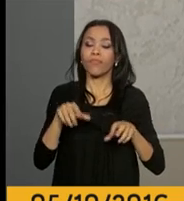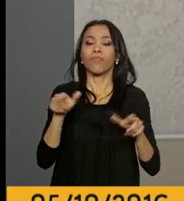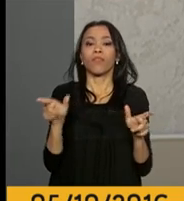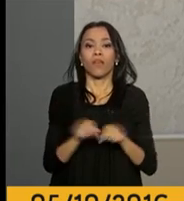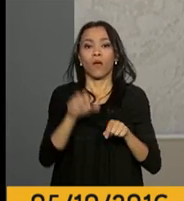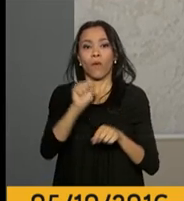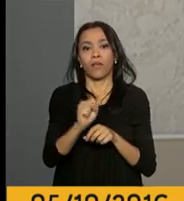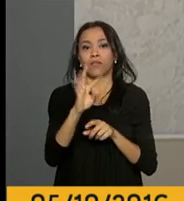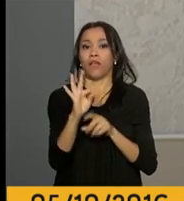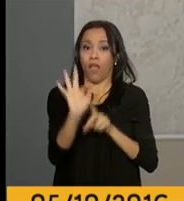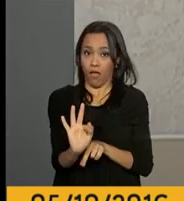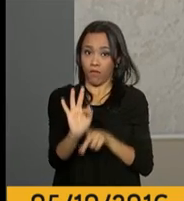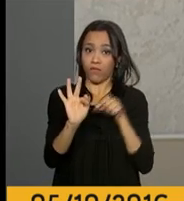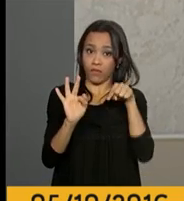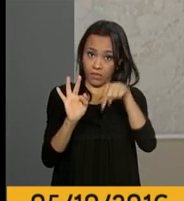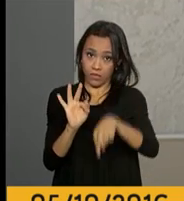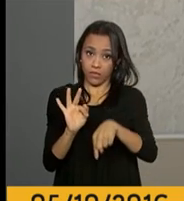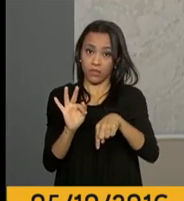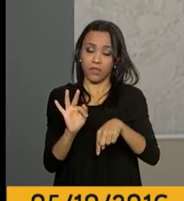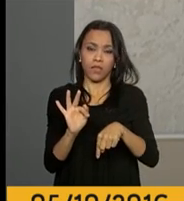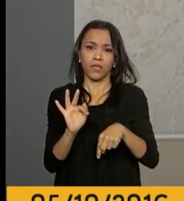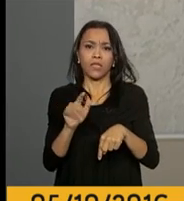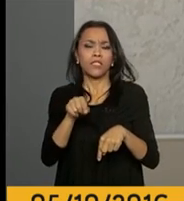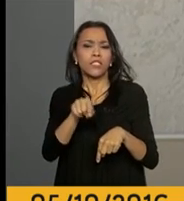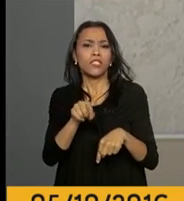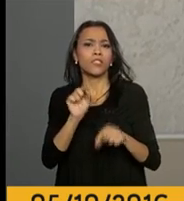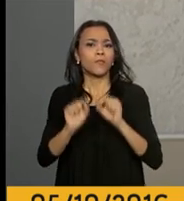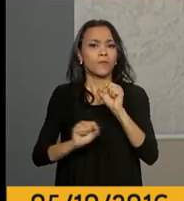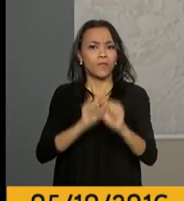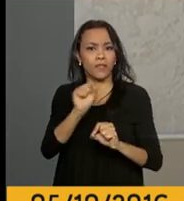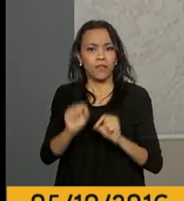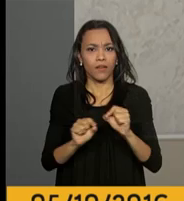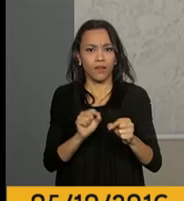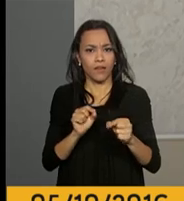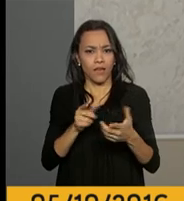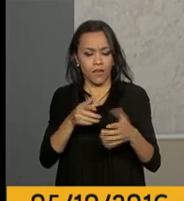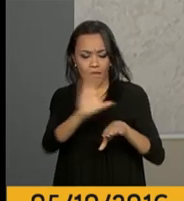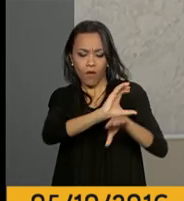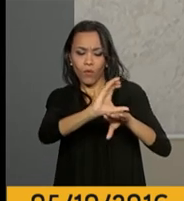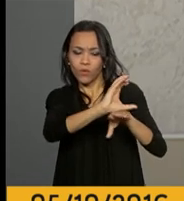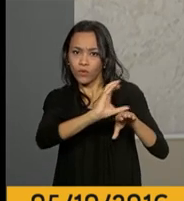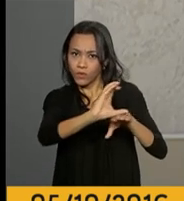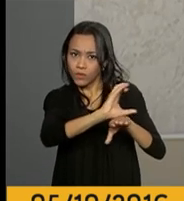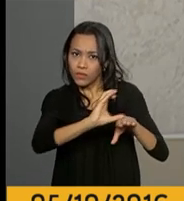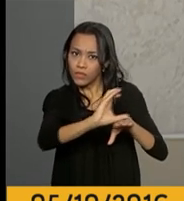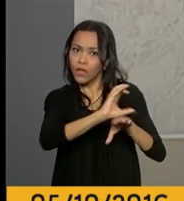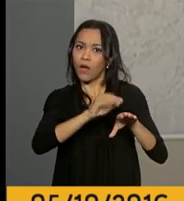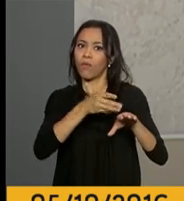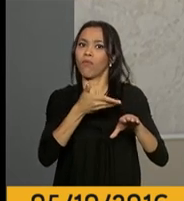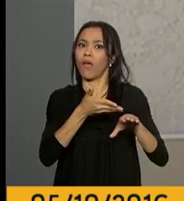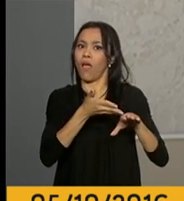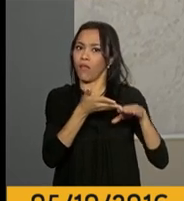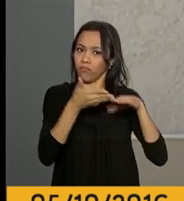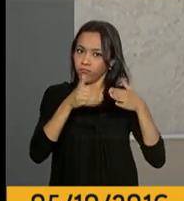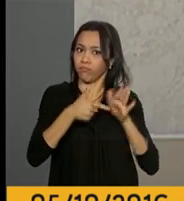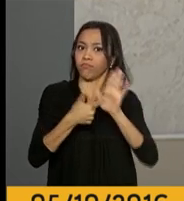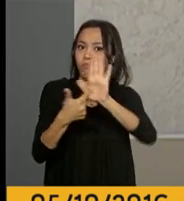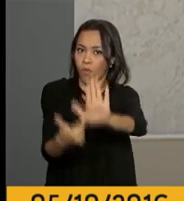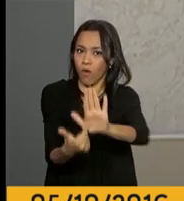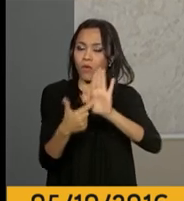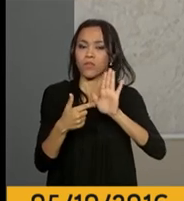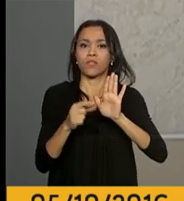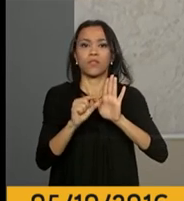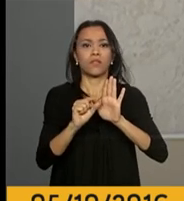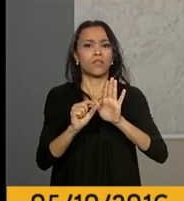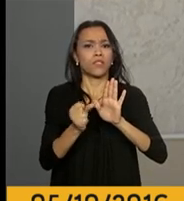por esta ideia digamos assim de restrição que a constituição teria imposto em face do fato de